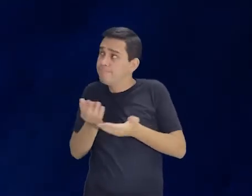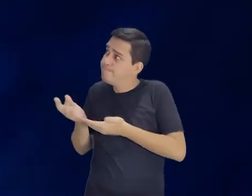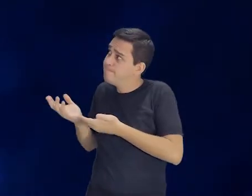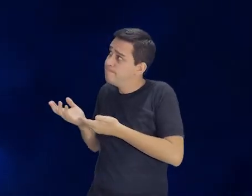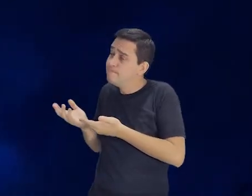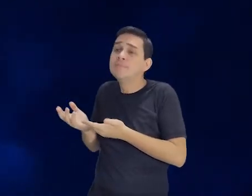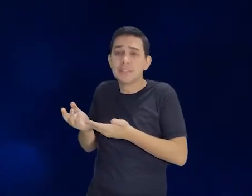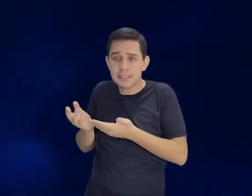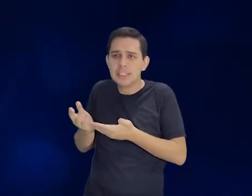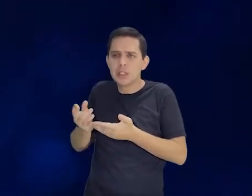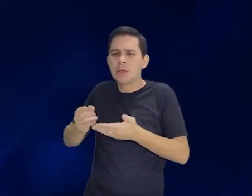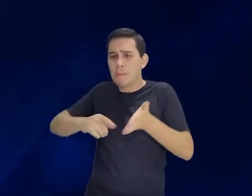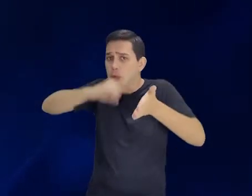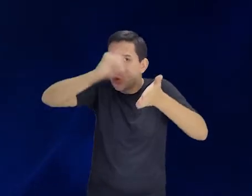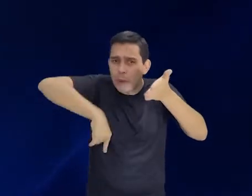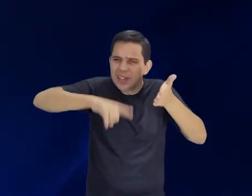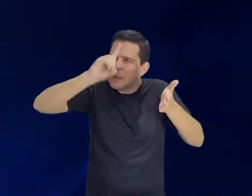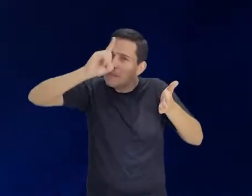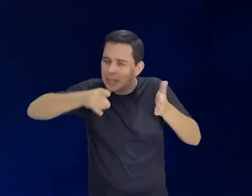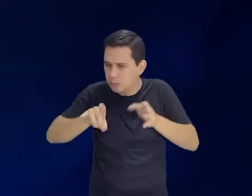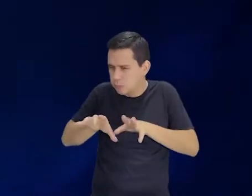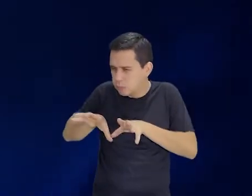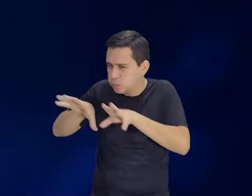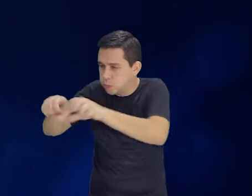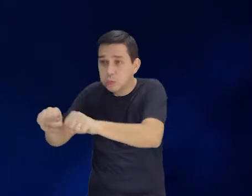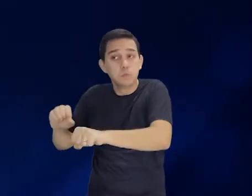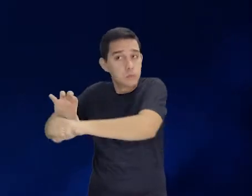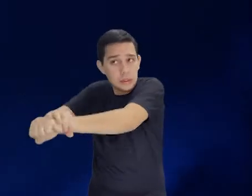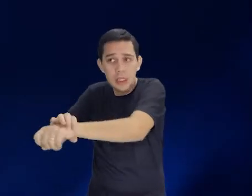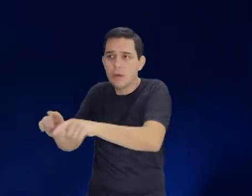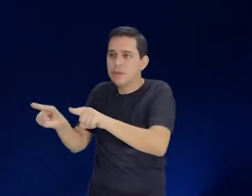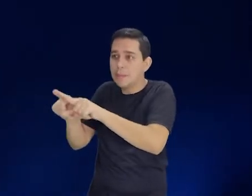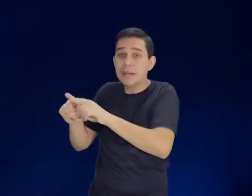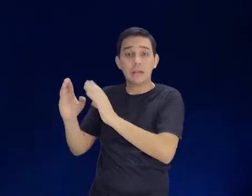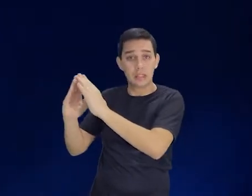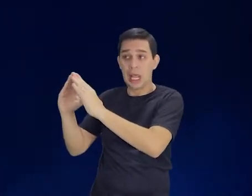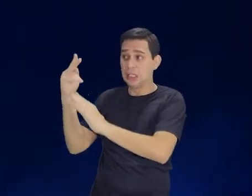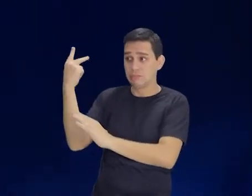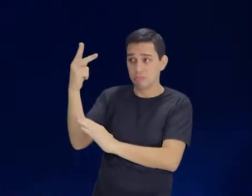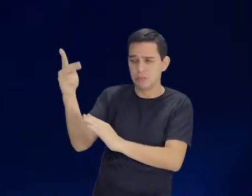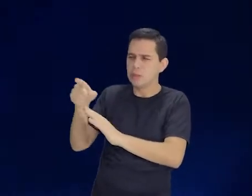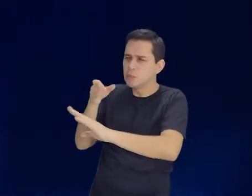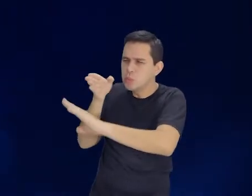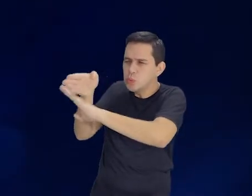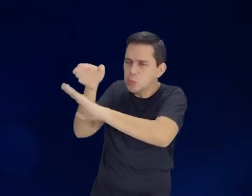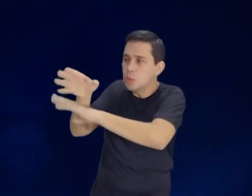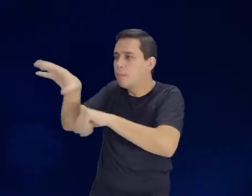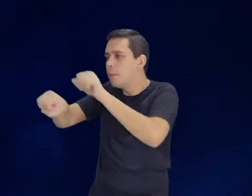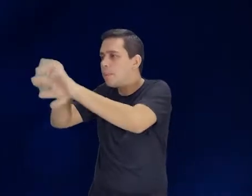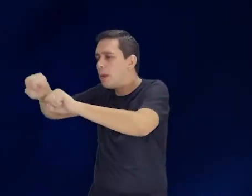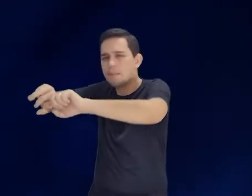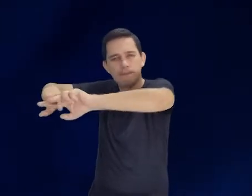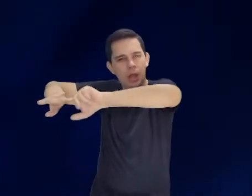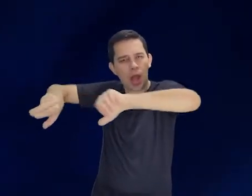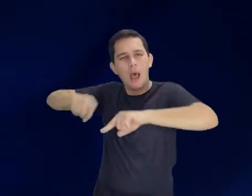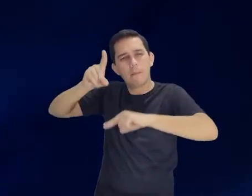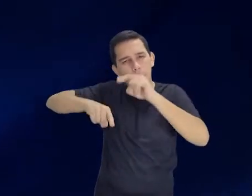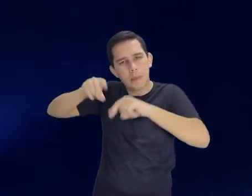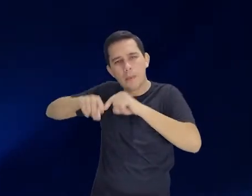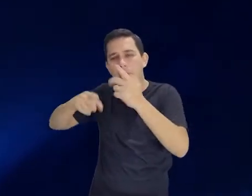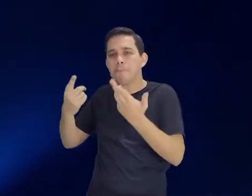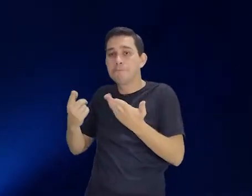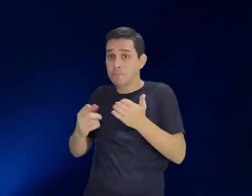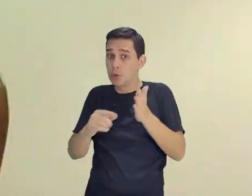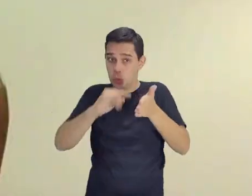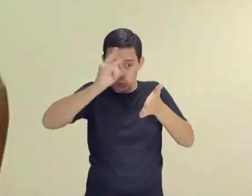E cumprimos mandados de prisão e mandados de busca e apreensão nesses alvos. Na oportunidade, no cumprimento dos